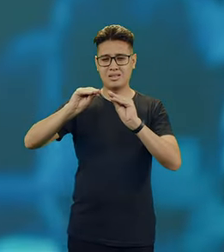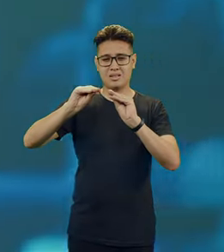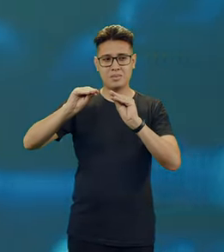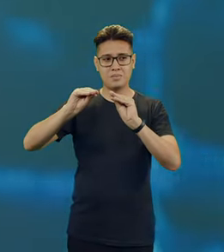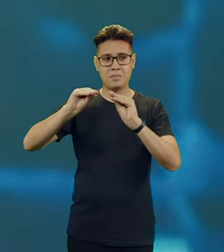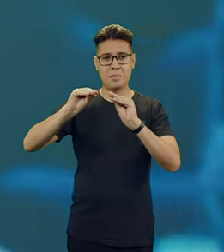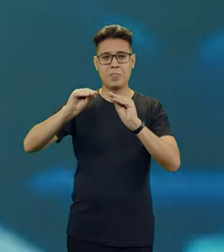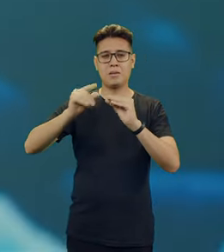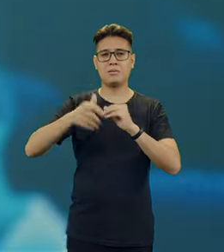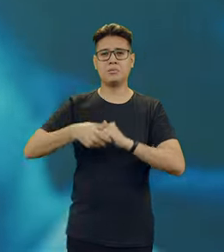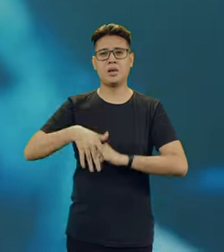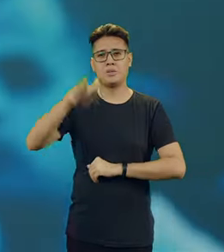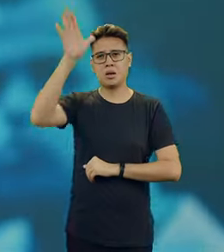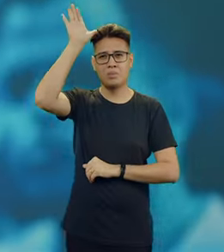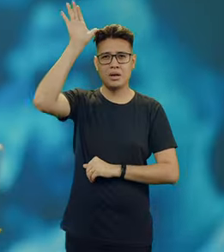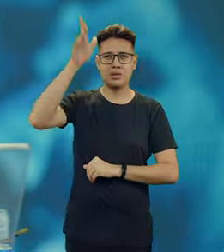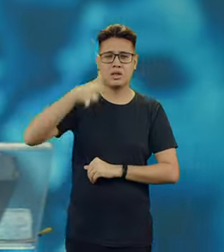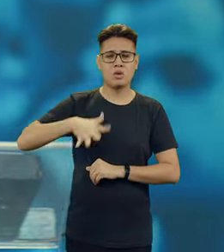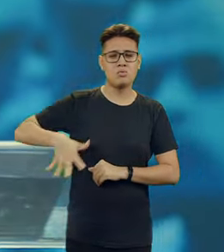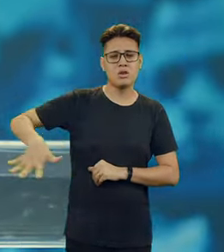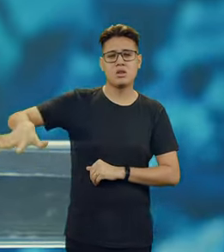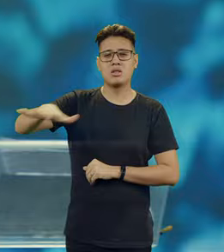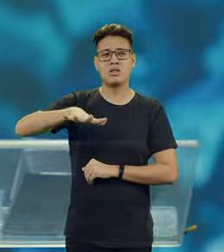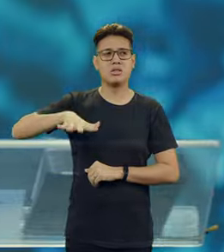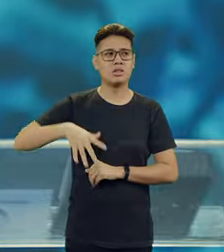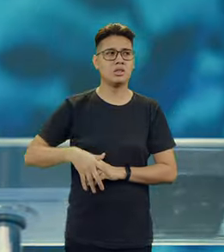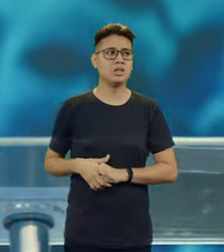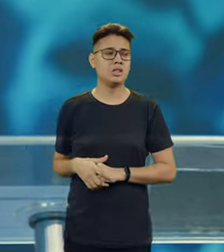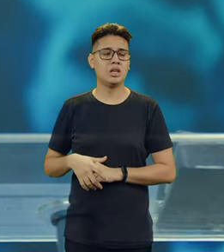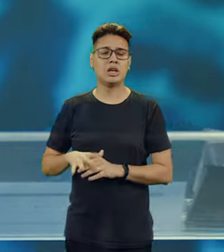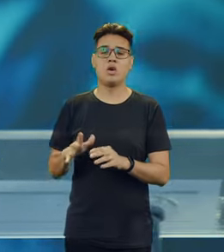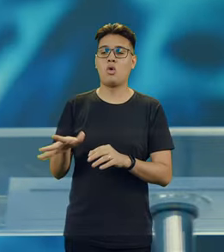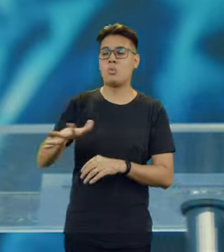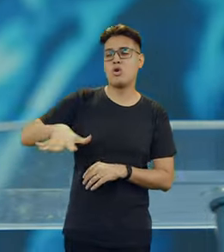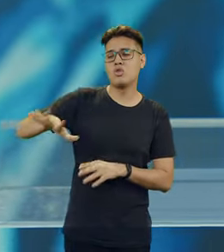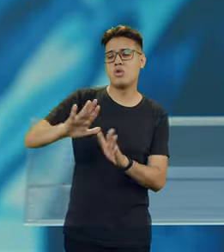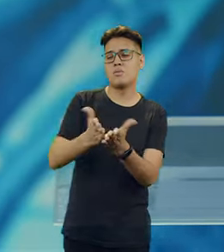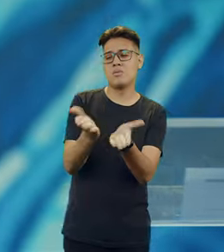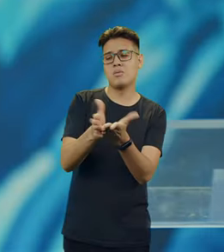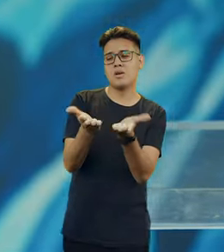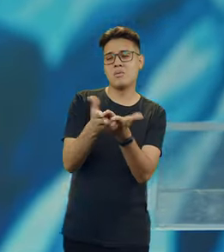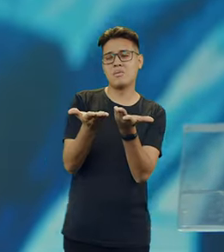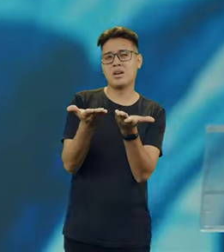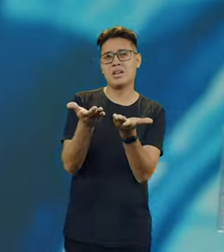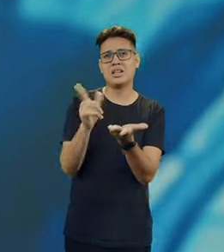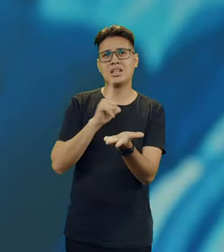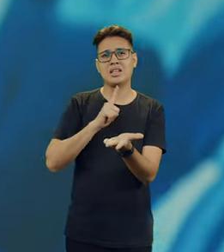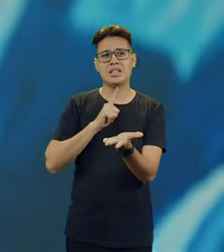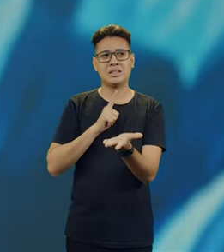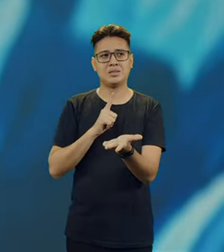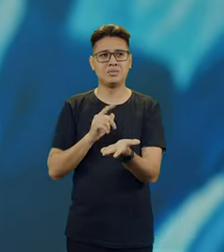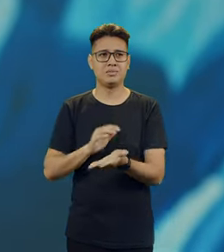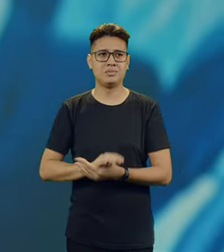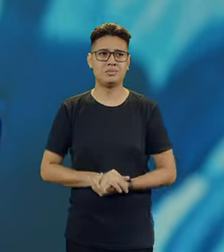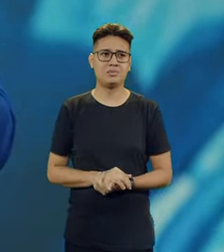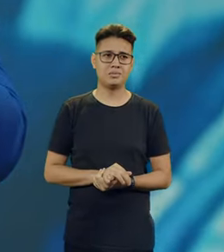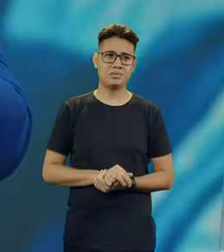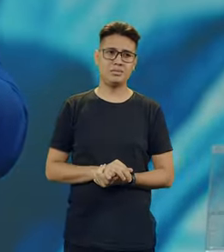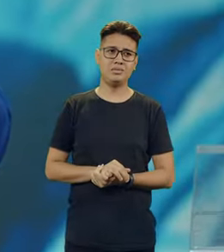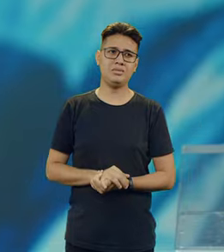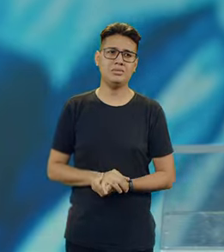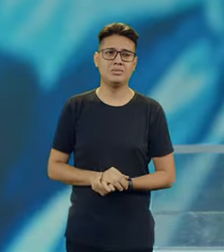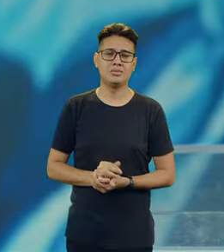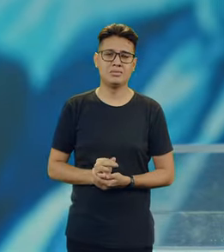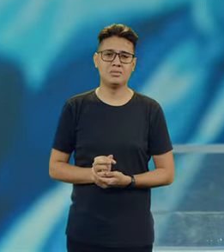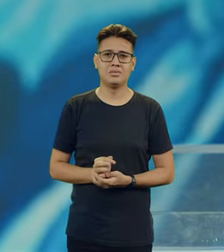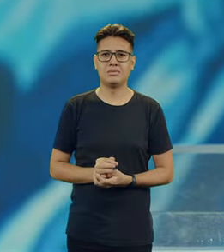pelo Império Romano, uma região pobre. Eles tinham minas ali, e os romanos vieram e levaram tudo,